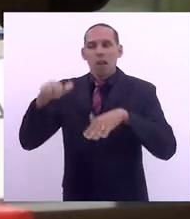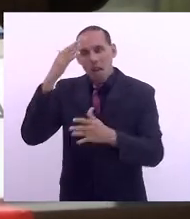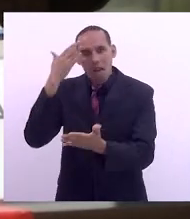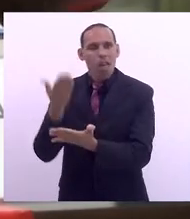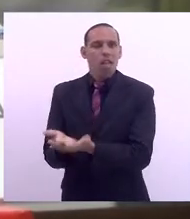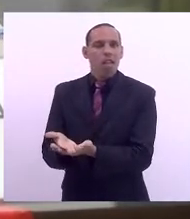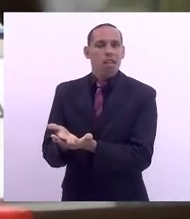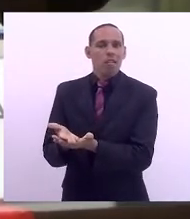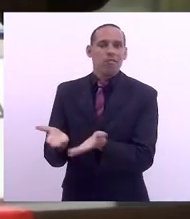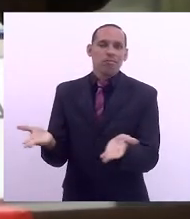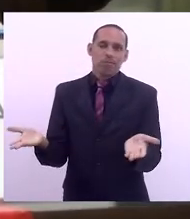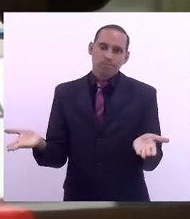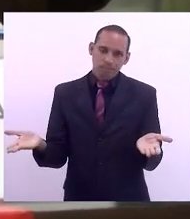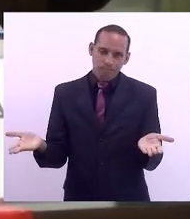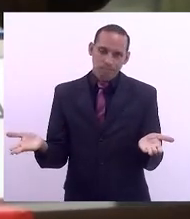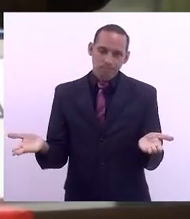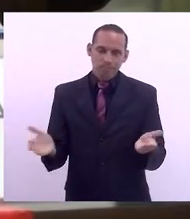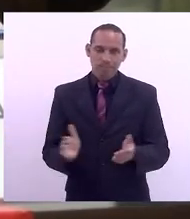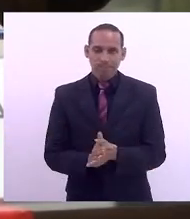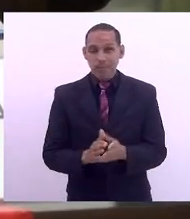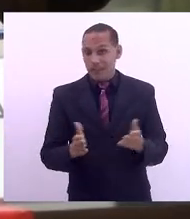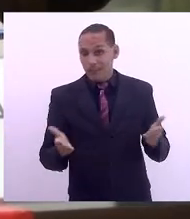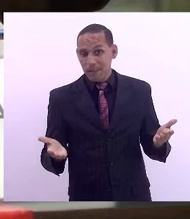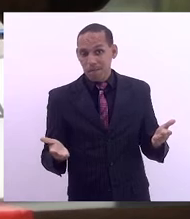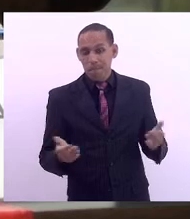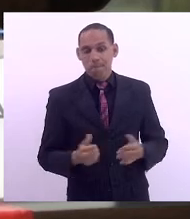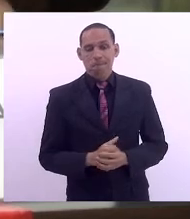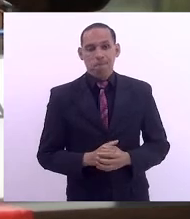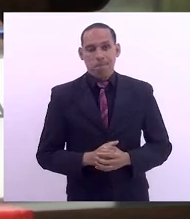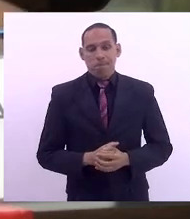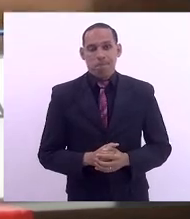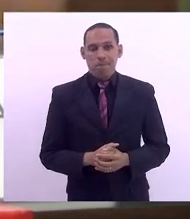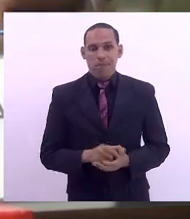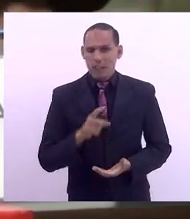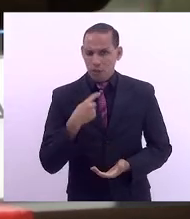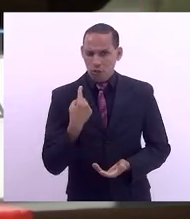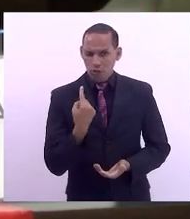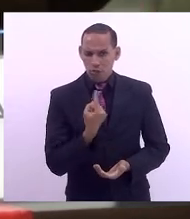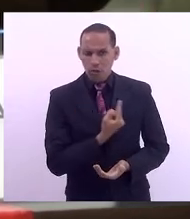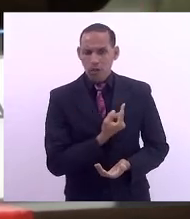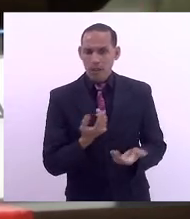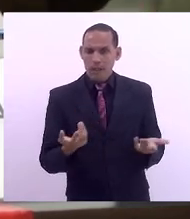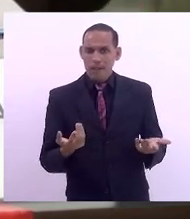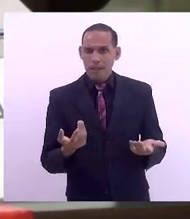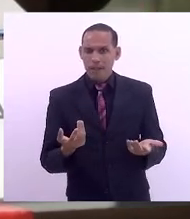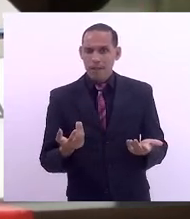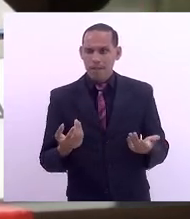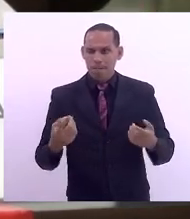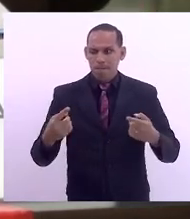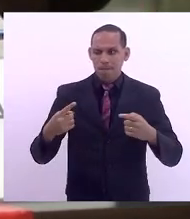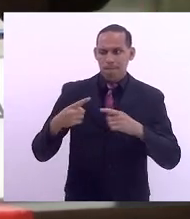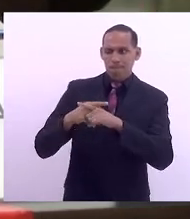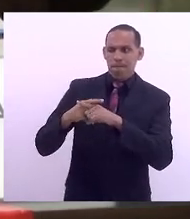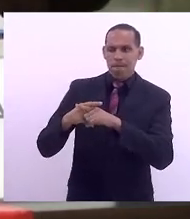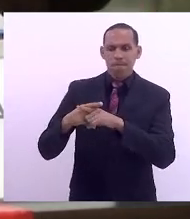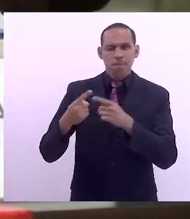acredita. E aí, a gente, na contramão do sistema,